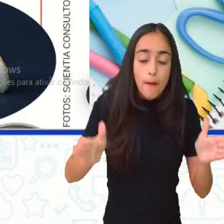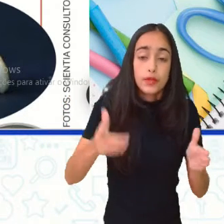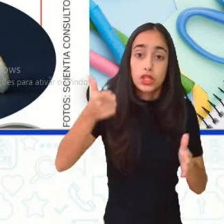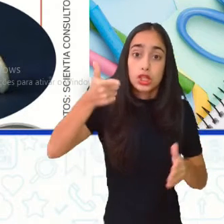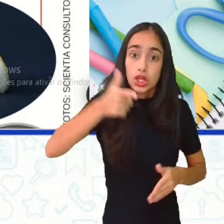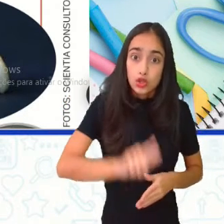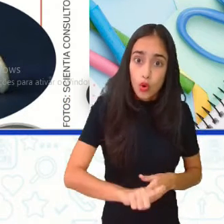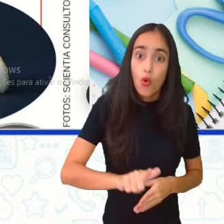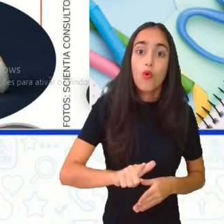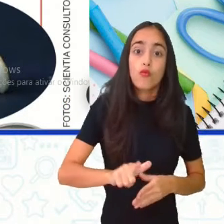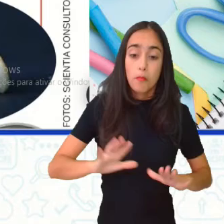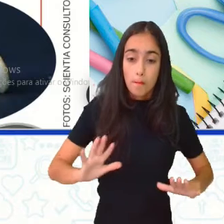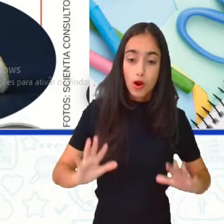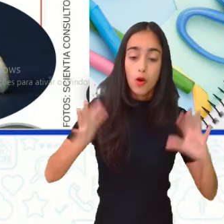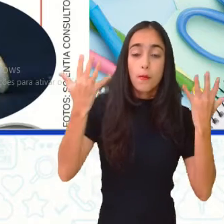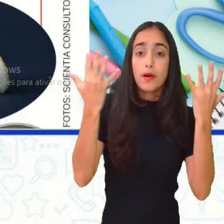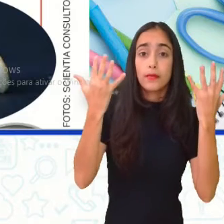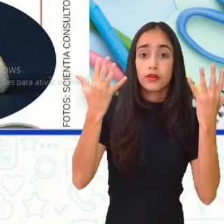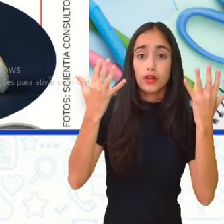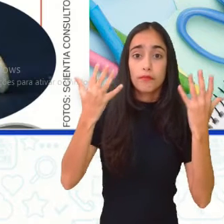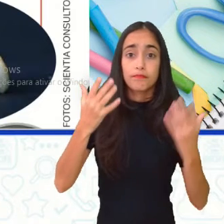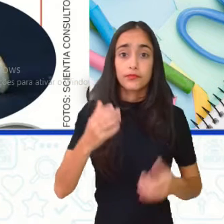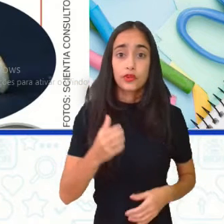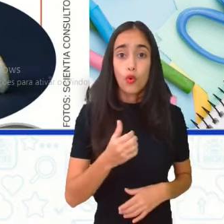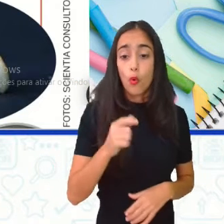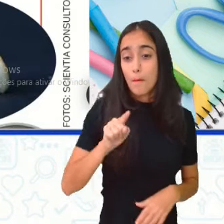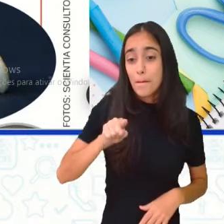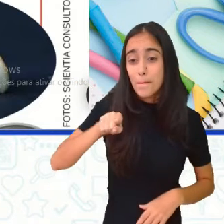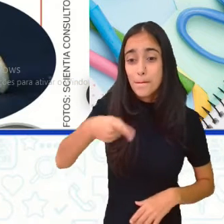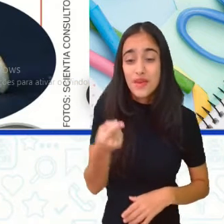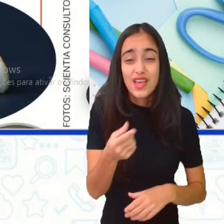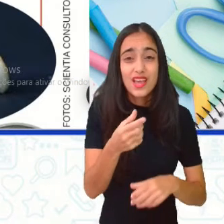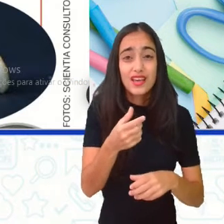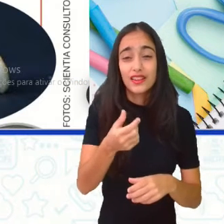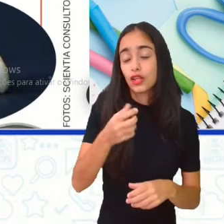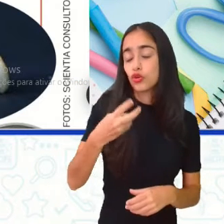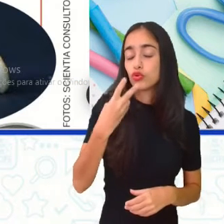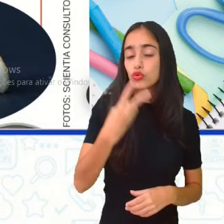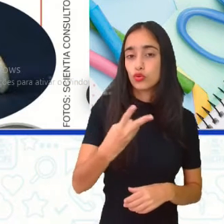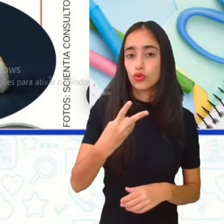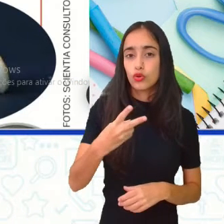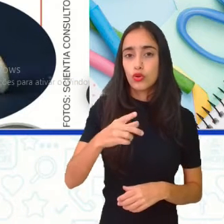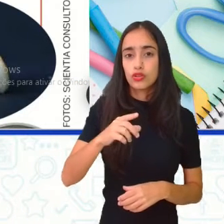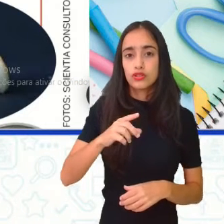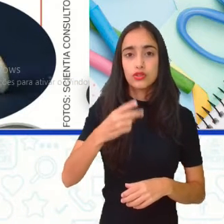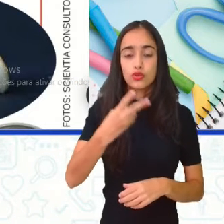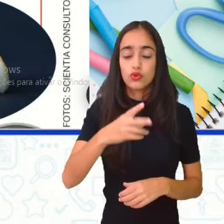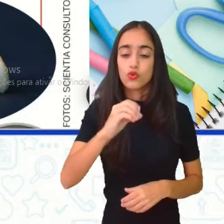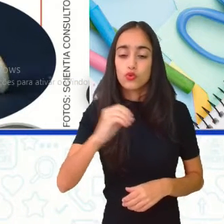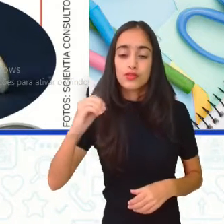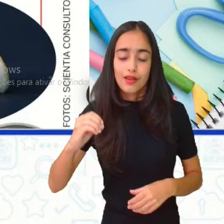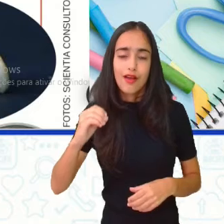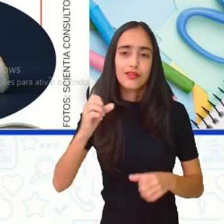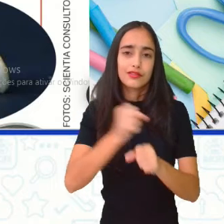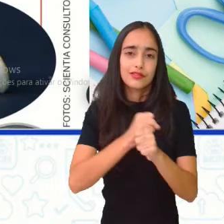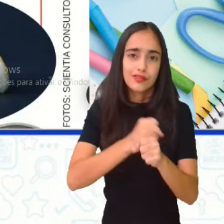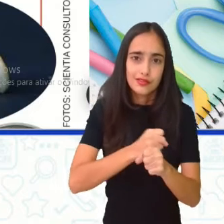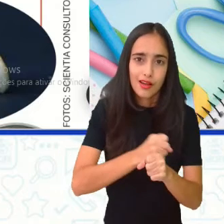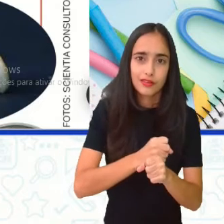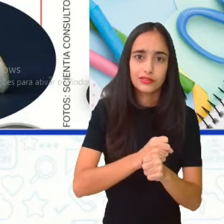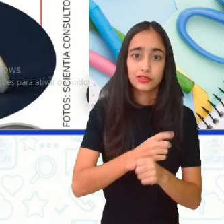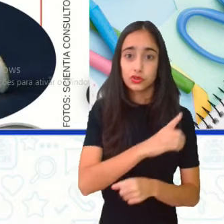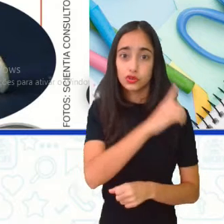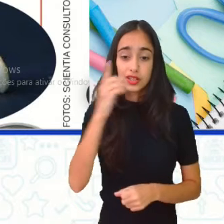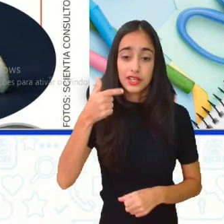do bicentenário no dia 7 de setembro, ou seja, 200 anos, né, do dia 7 de setembro. A Qual é,